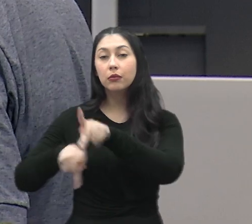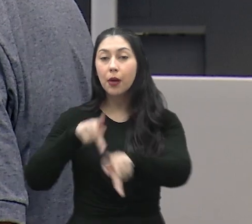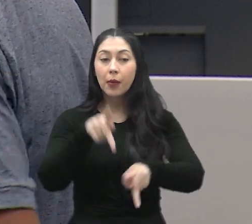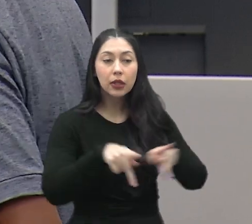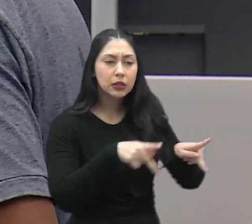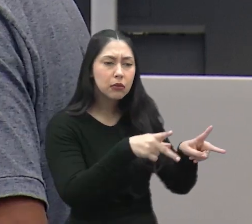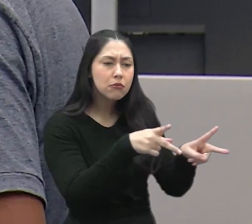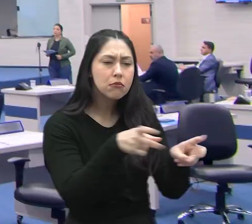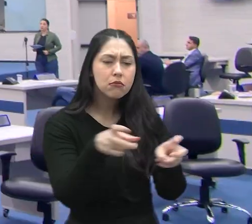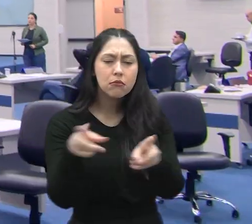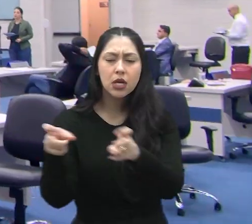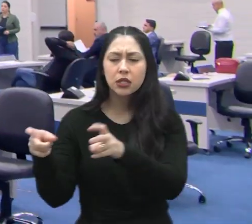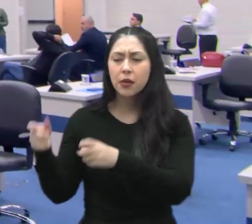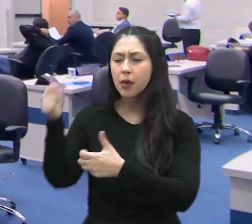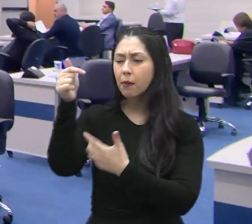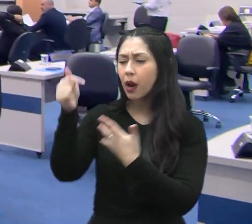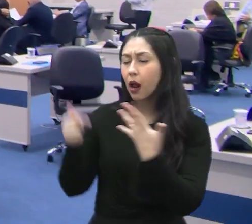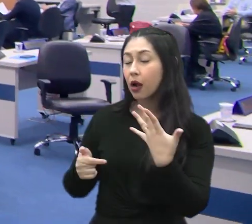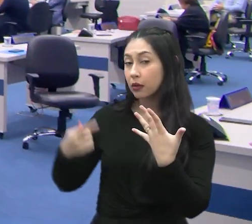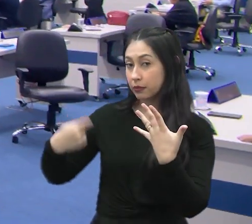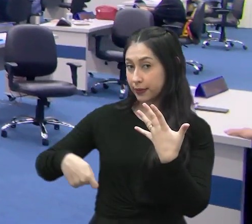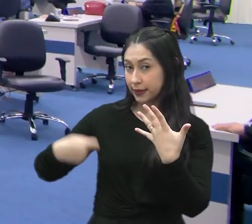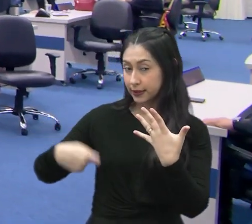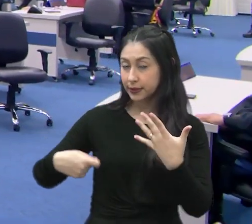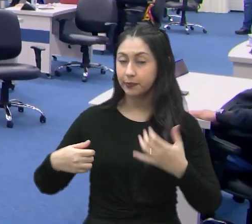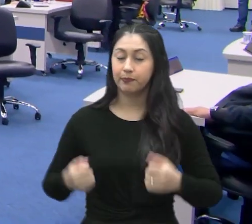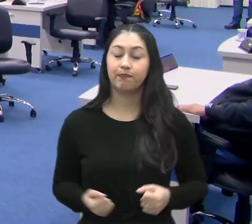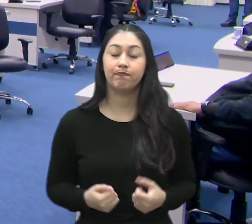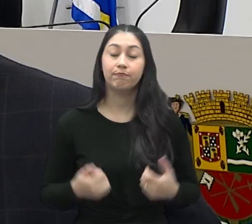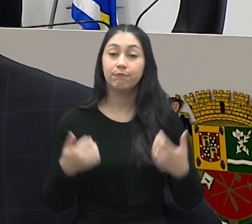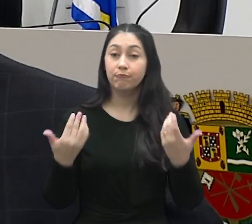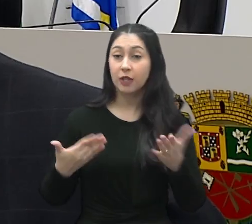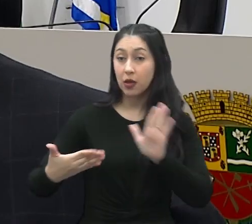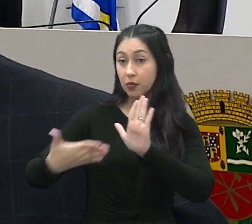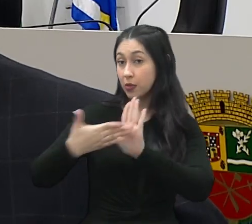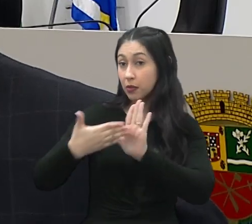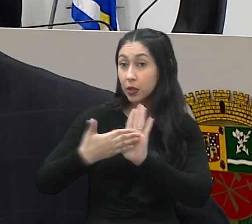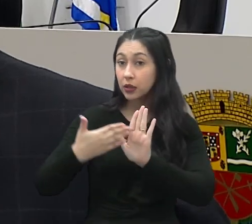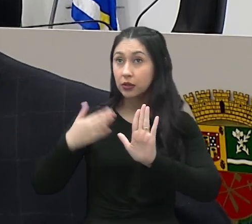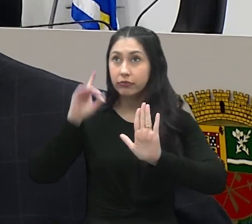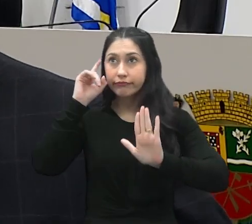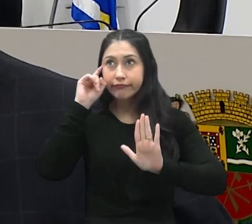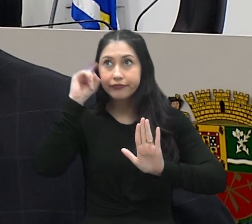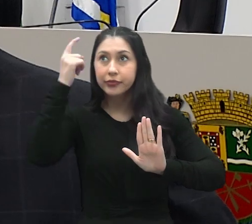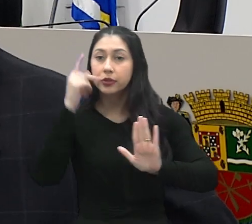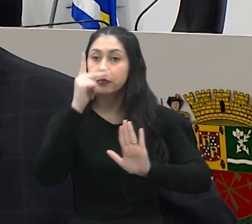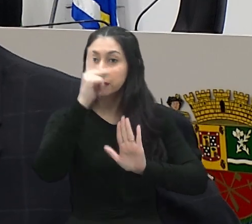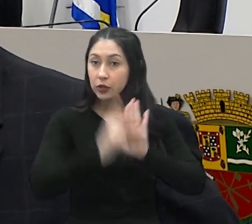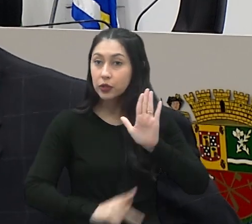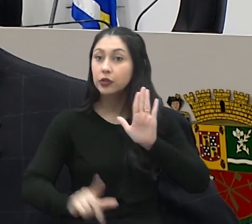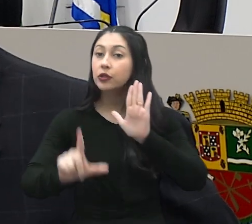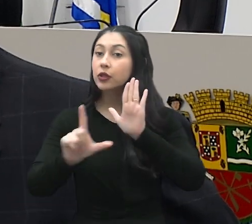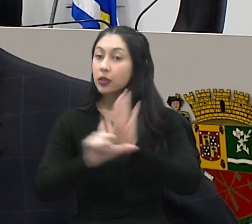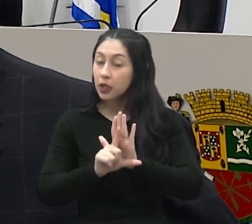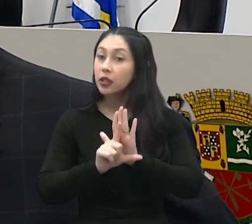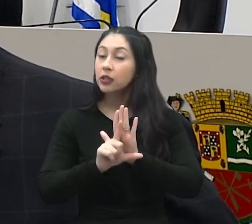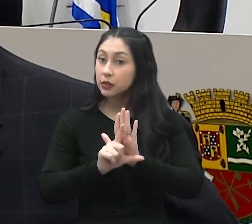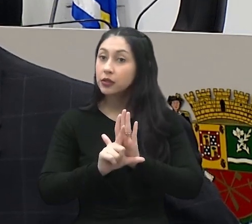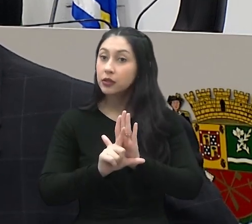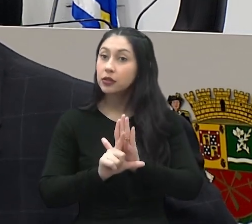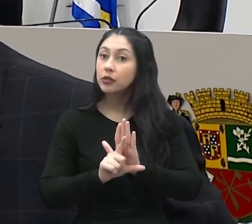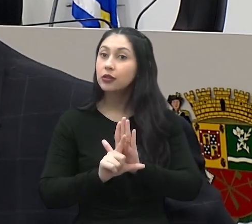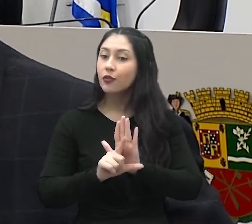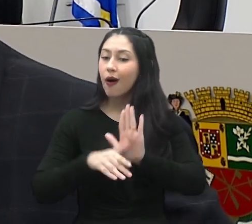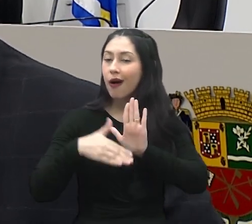demandas da população e conduzem o processo legislativo. São propostas, ideias de projetos, que